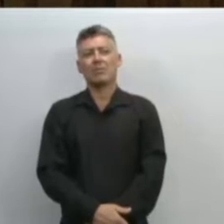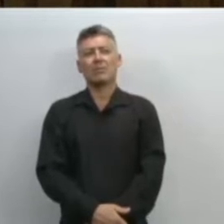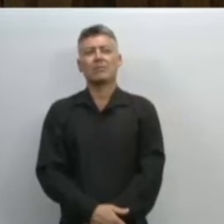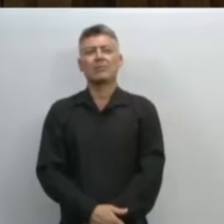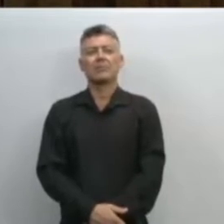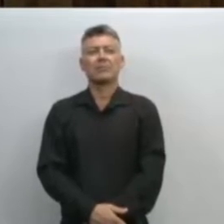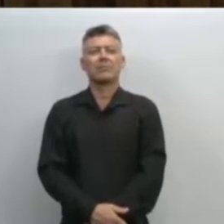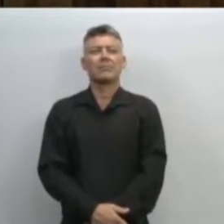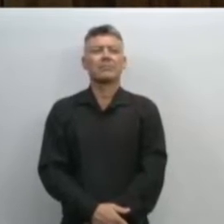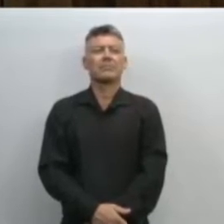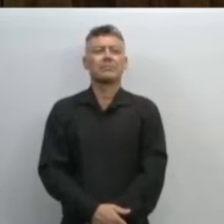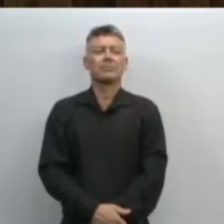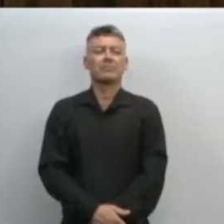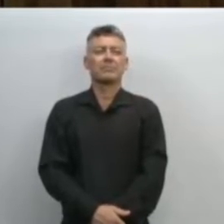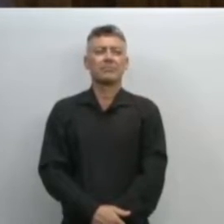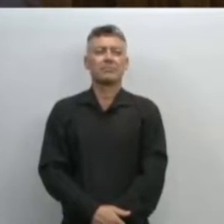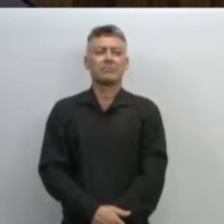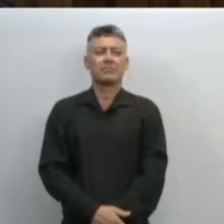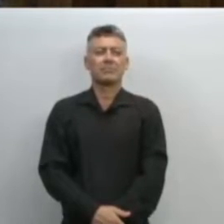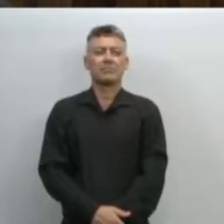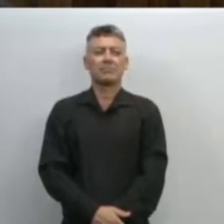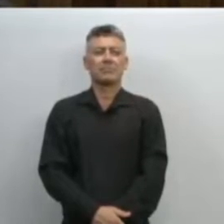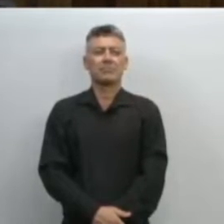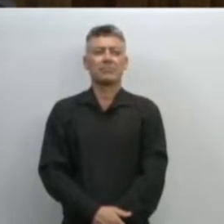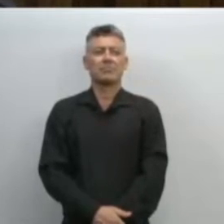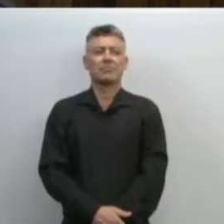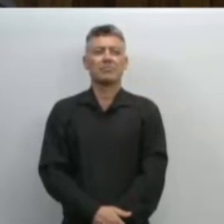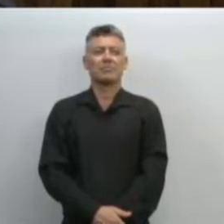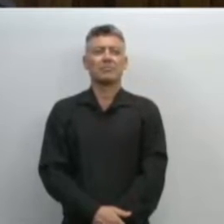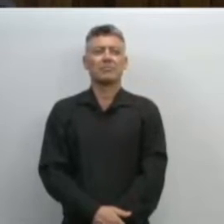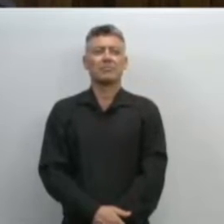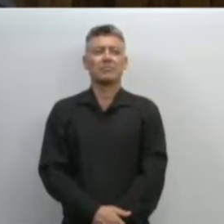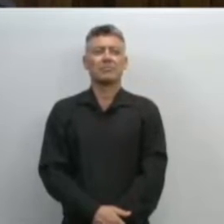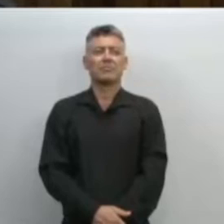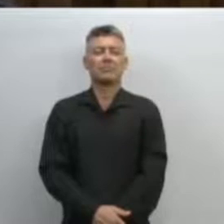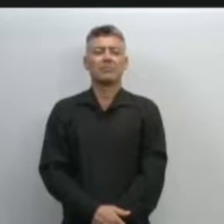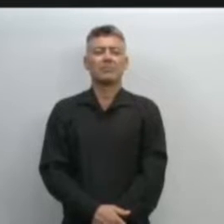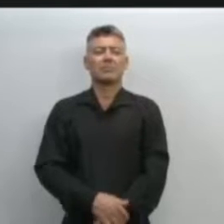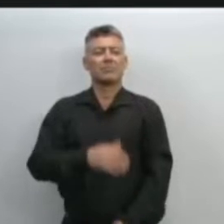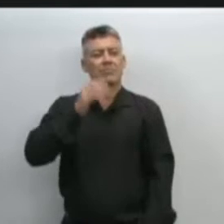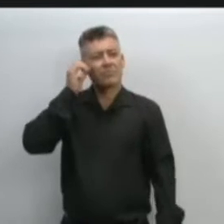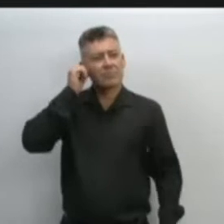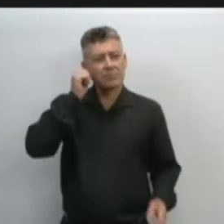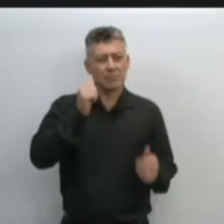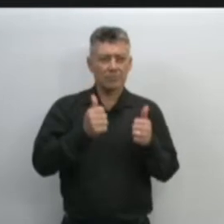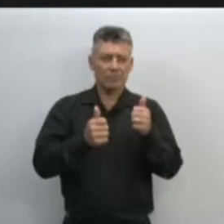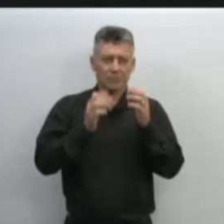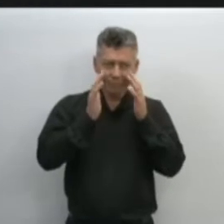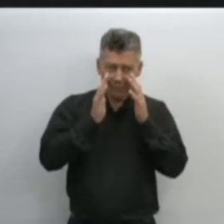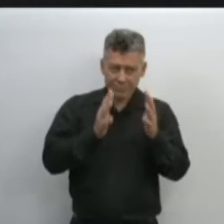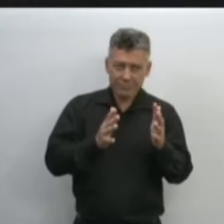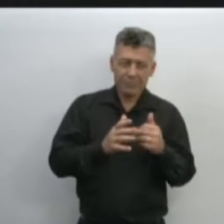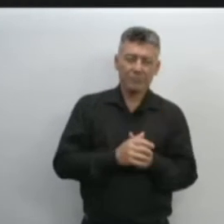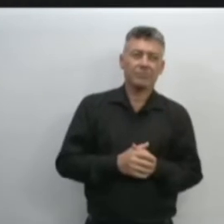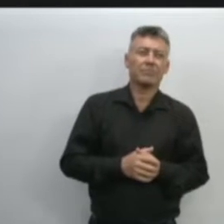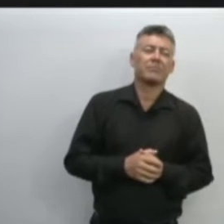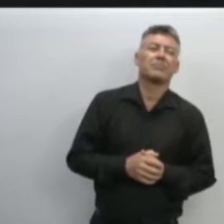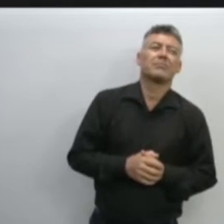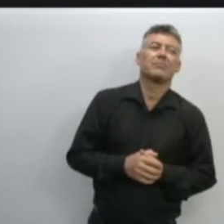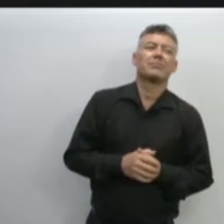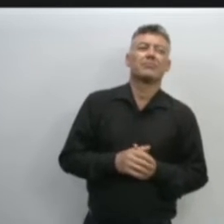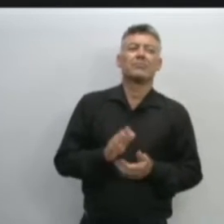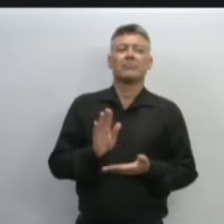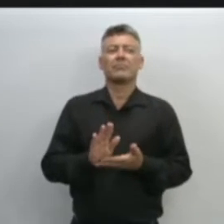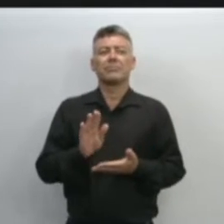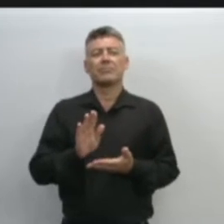Desculpe, isso. Diva. Não, tudo bem. Eu estava ouvindo aqui atentamente a vereadora Júlia e o vereador